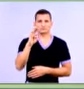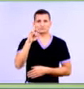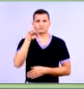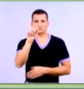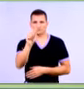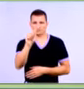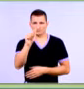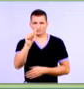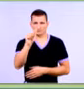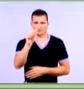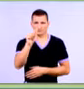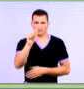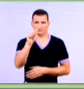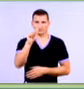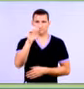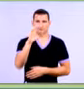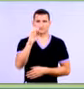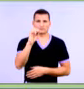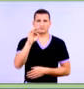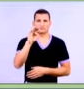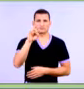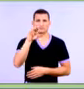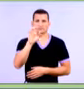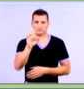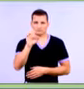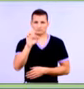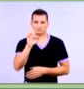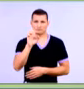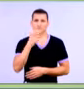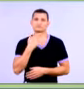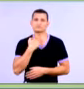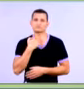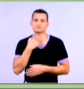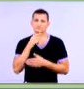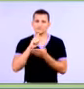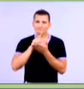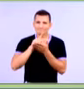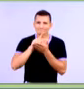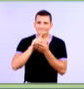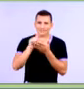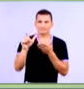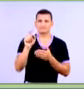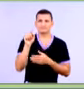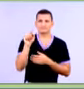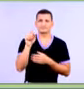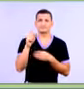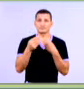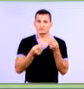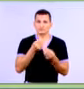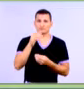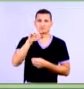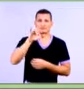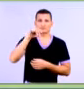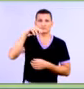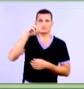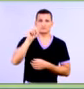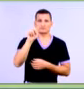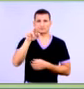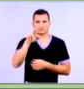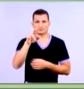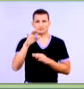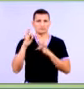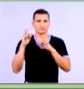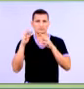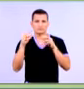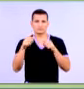posso deixar um espaço vazio aqui. Então, nesse tipo de estrutura linear, o que eu sou obrigada a fazer? Todo mundo